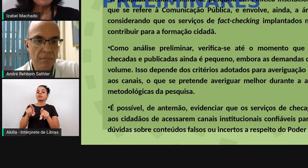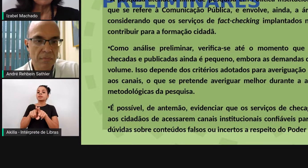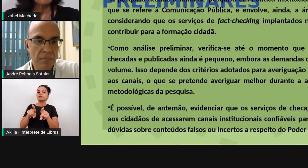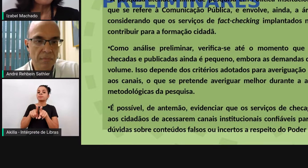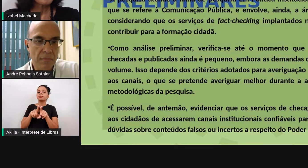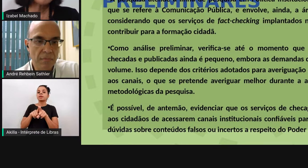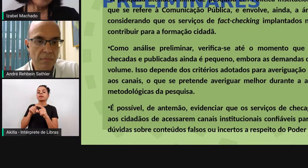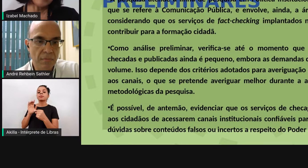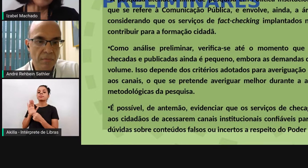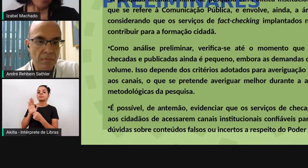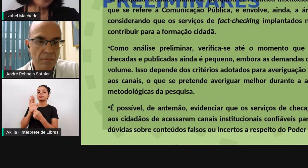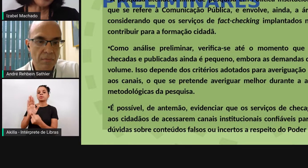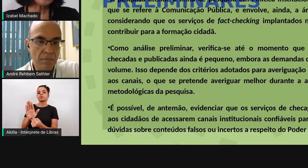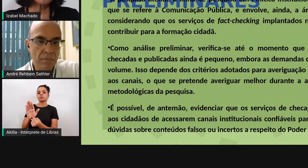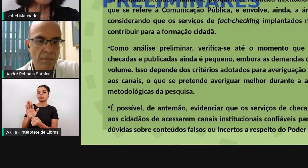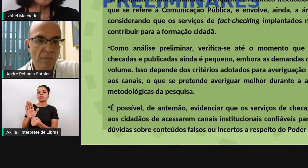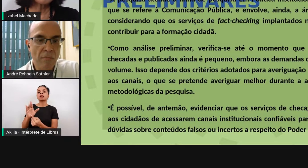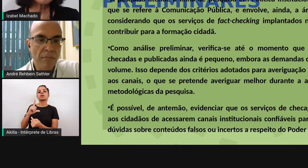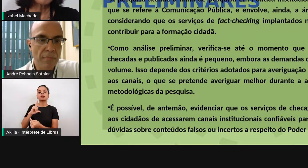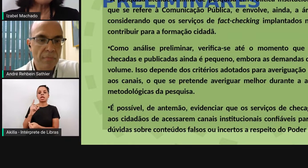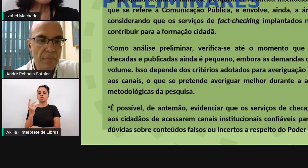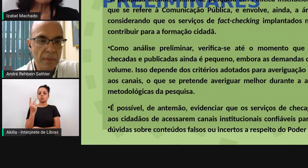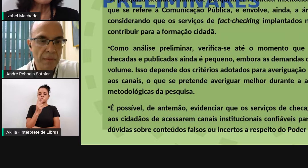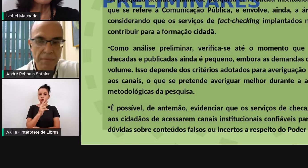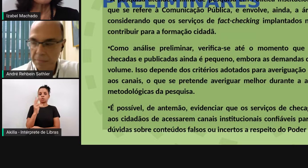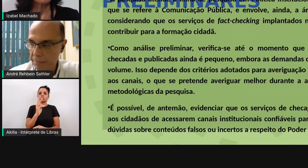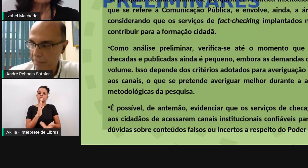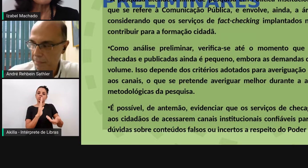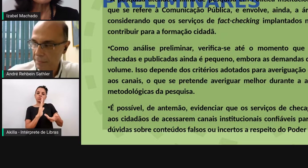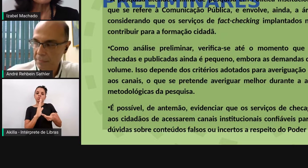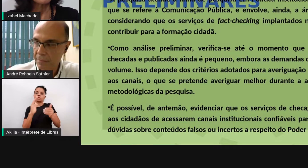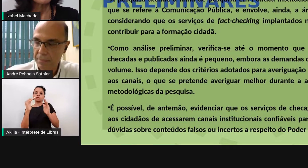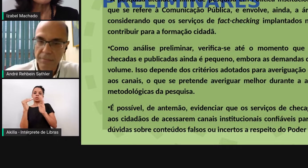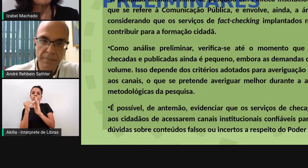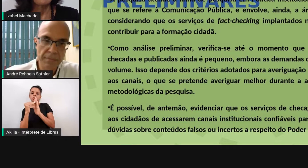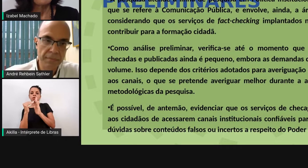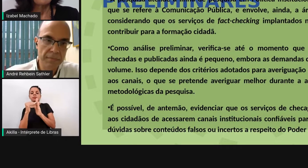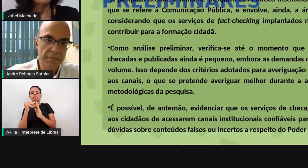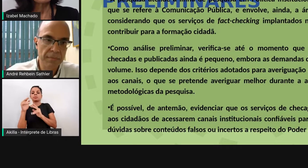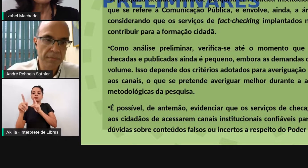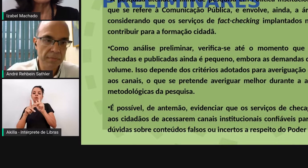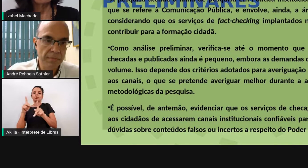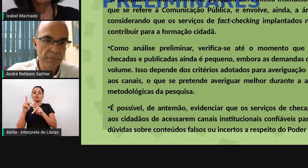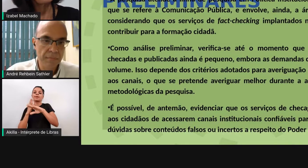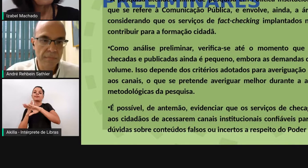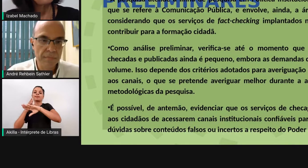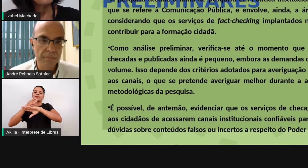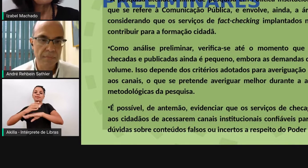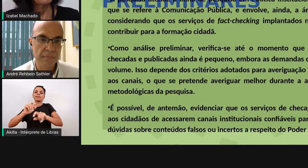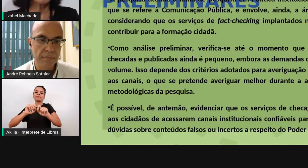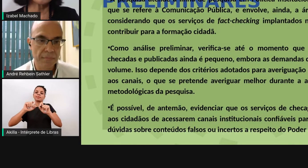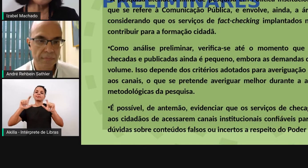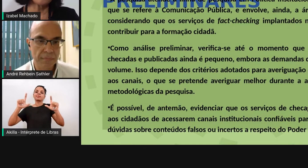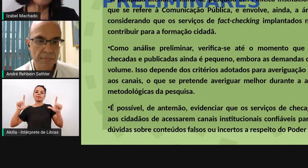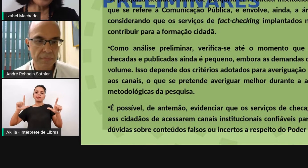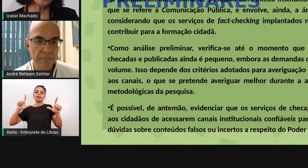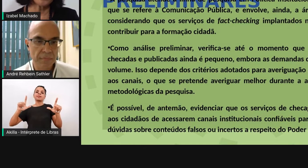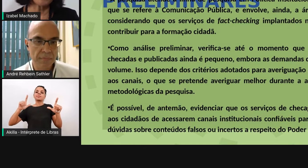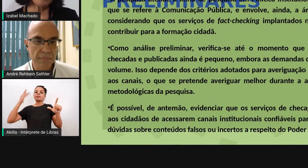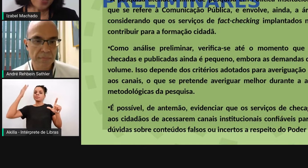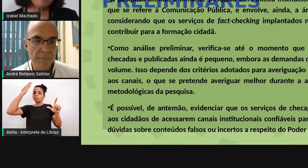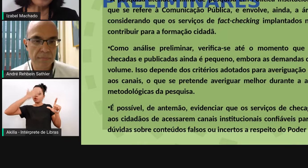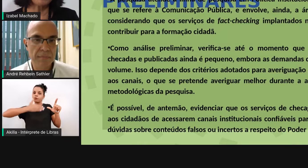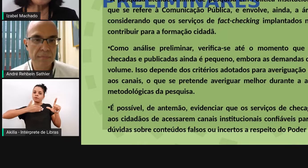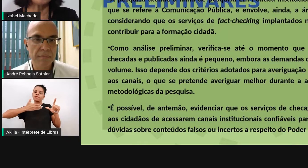evidenciar que eles oferecem, esses dois canais oferecem ampla possibilidade da população acessar canais confiáveis para checar as informações